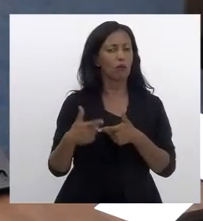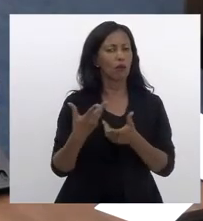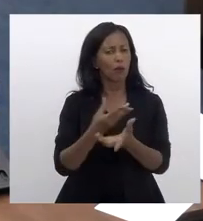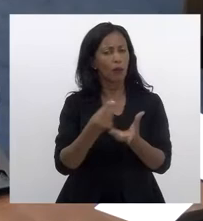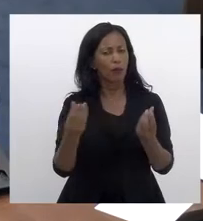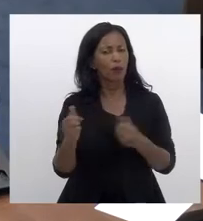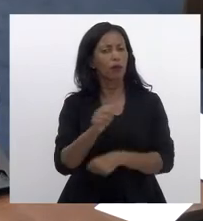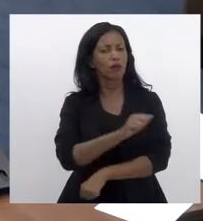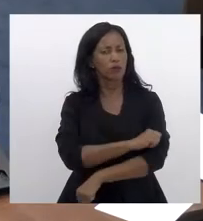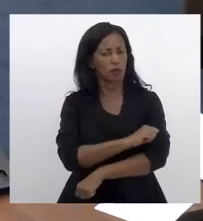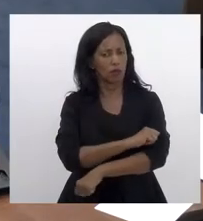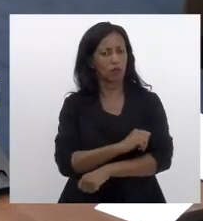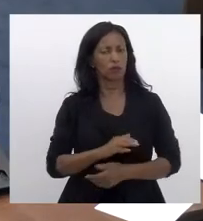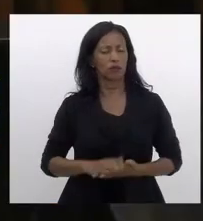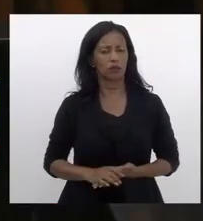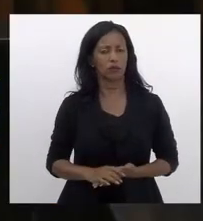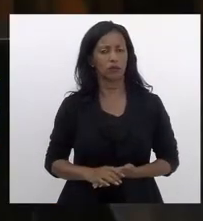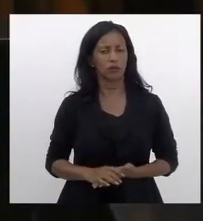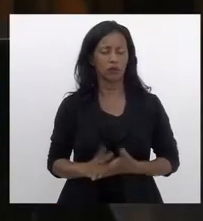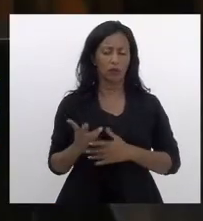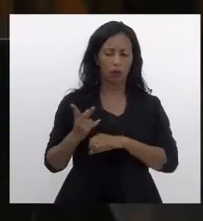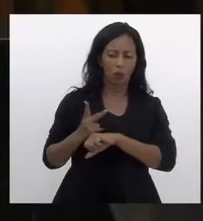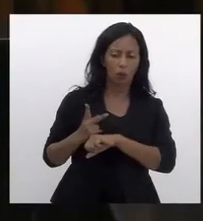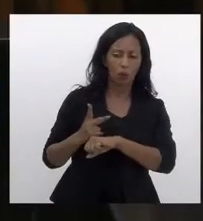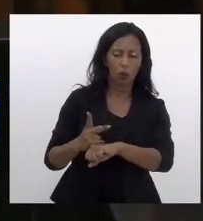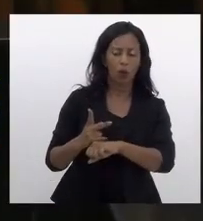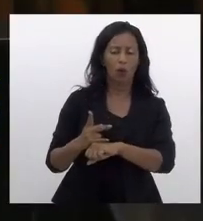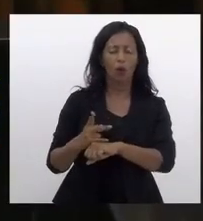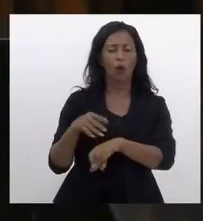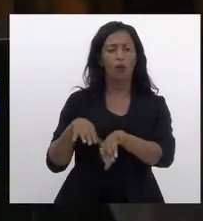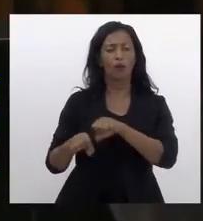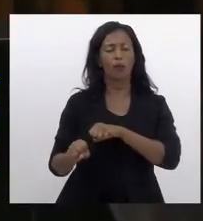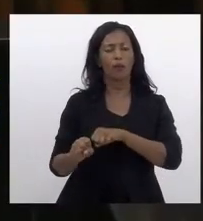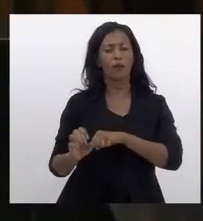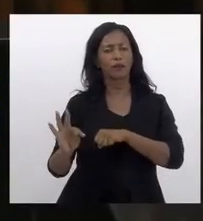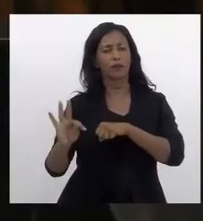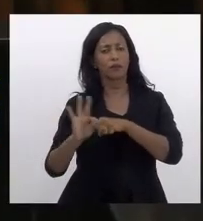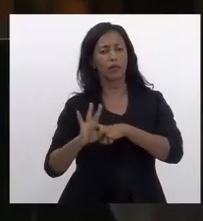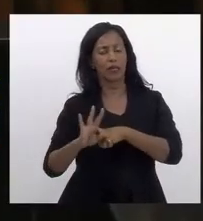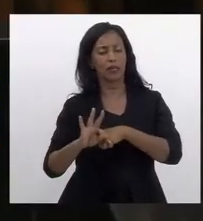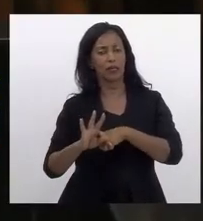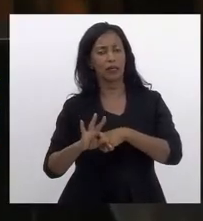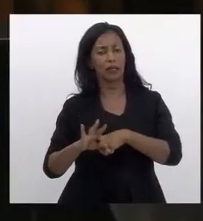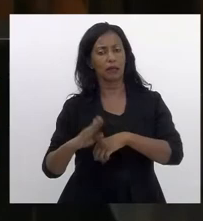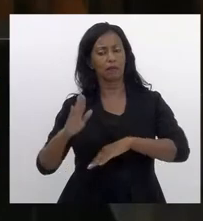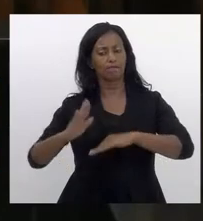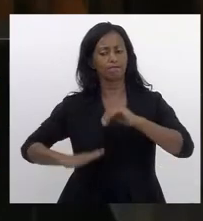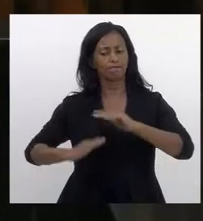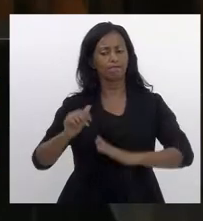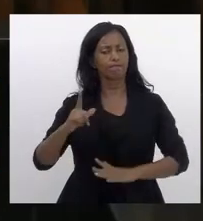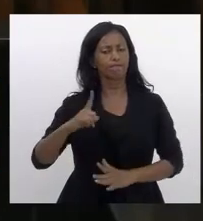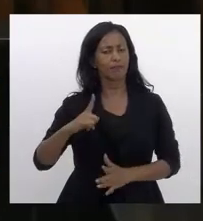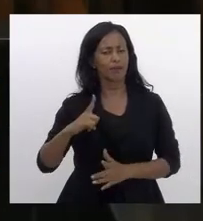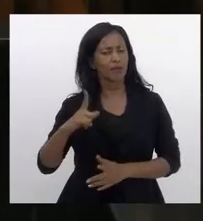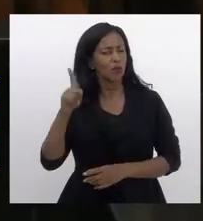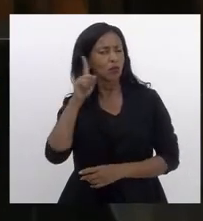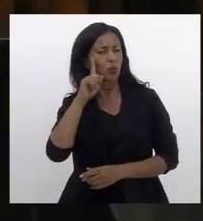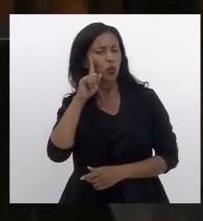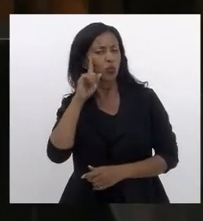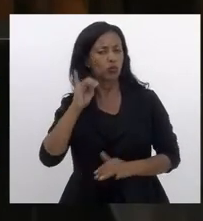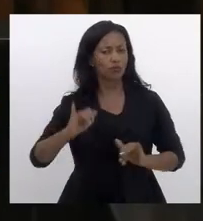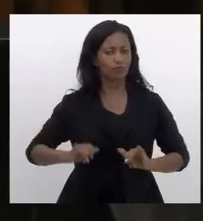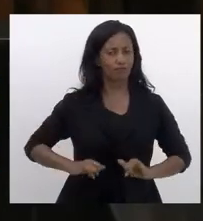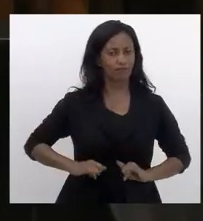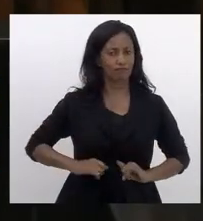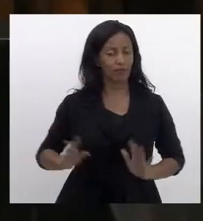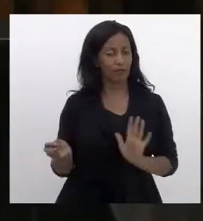muitos estudantes que buscam uma formação técnico-profissional no estado do Rio de Janeiro têm enfrentado cotidianamente.